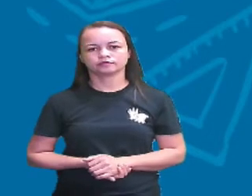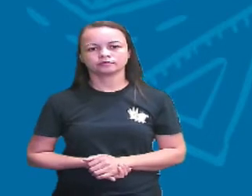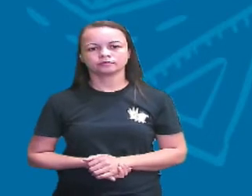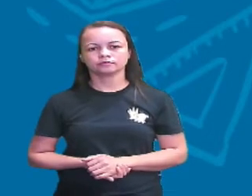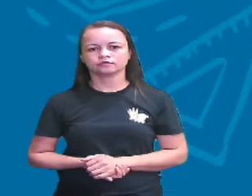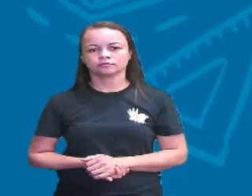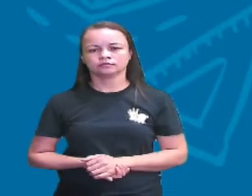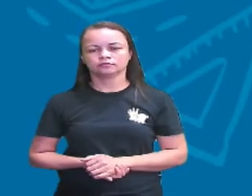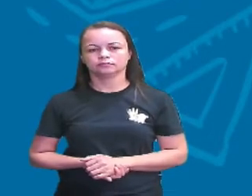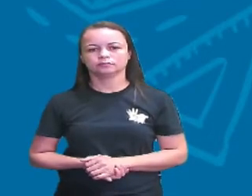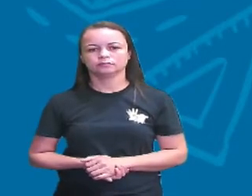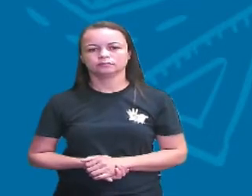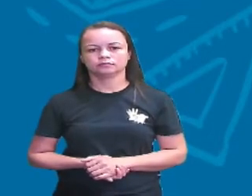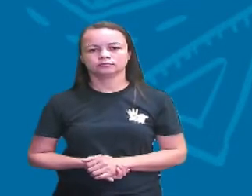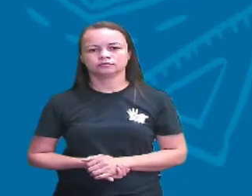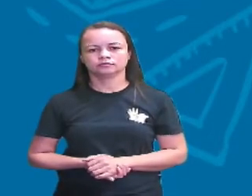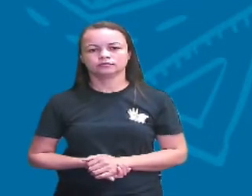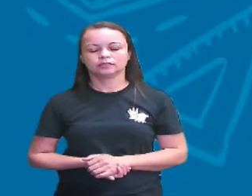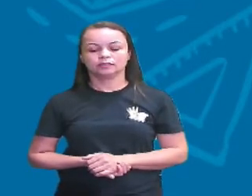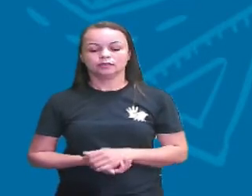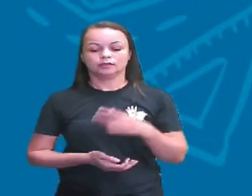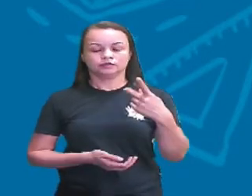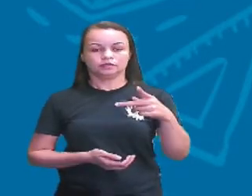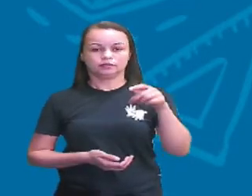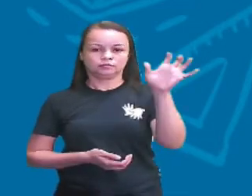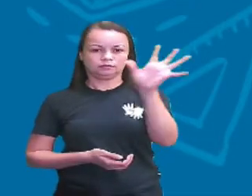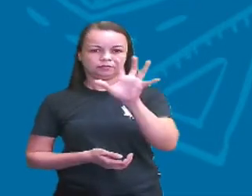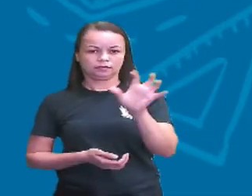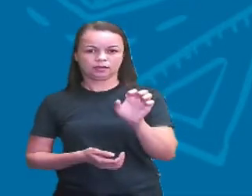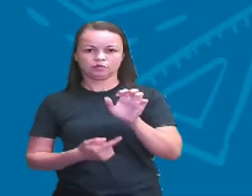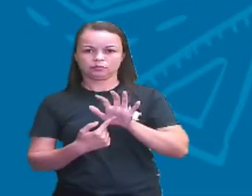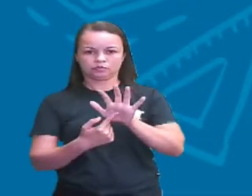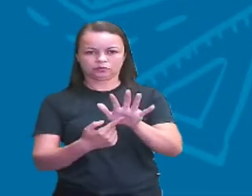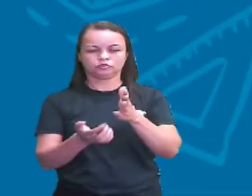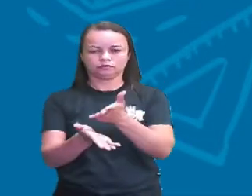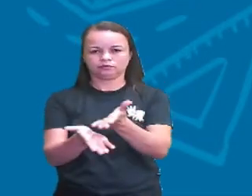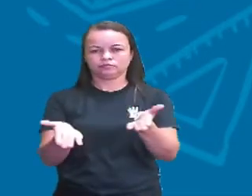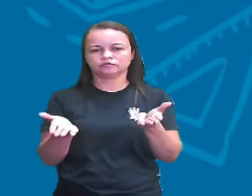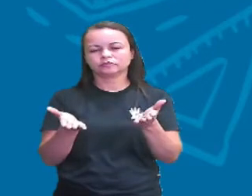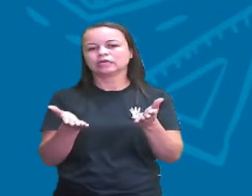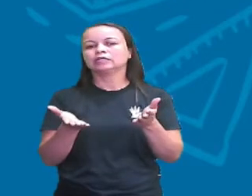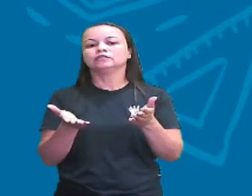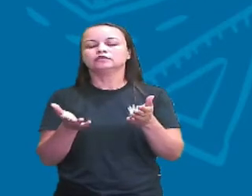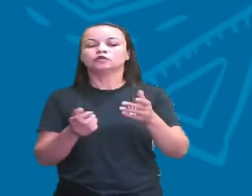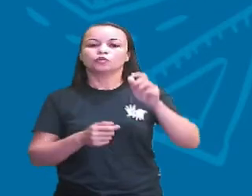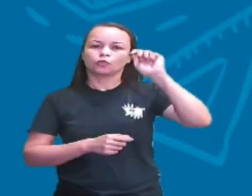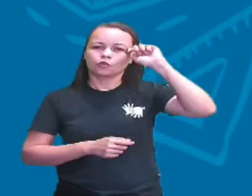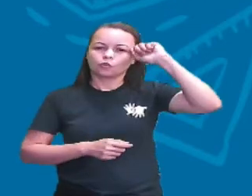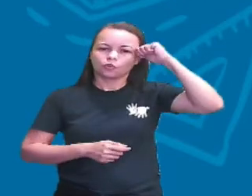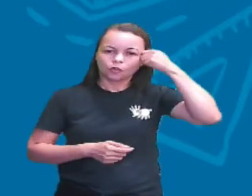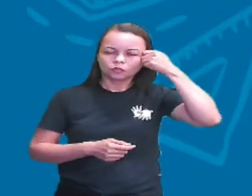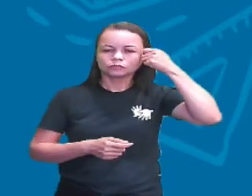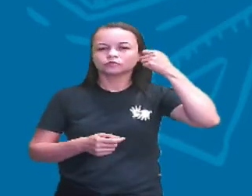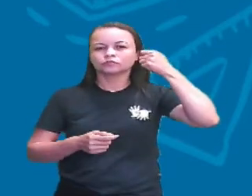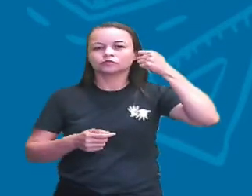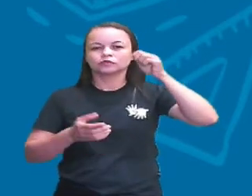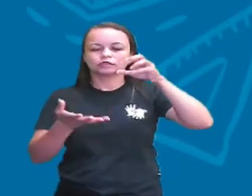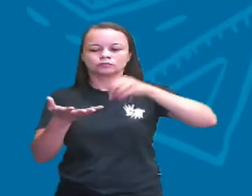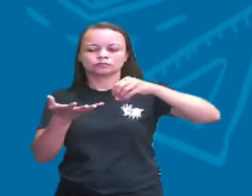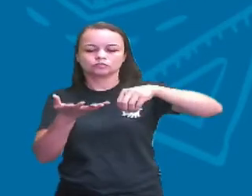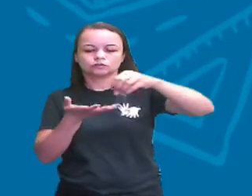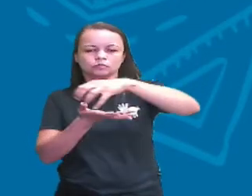Nesse quadro, galera, nesse mapa, eu coloquei para vocês o continente africano e as regiões que